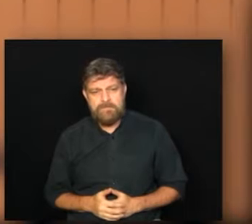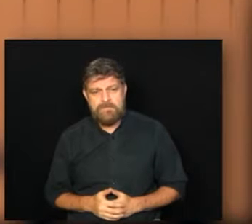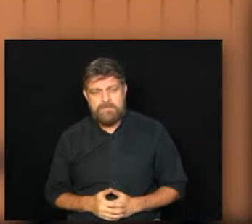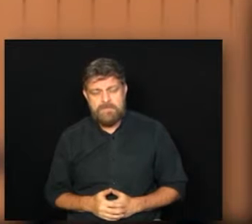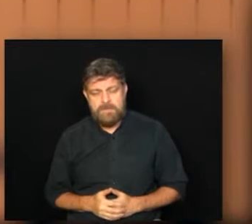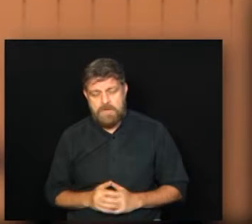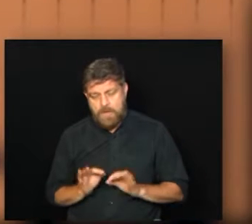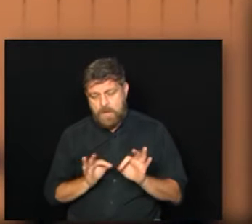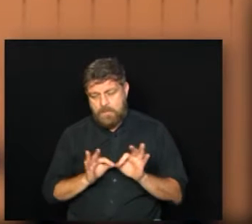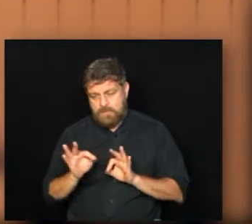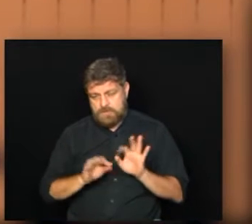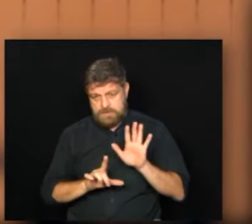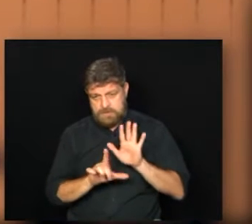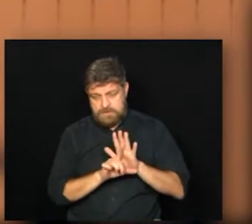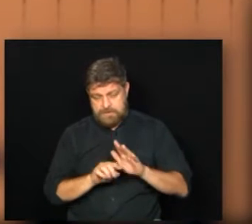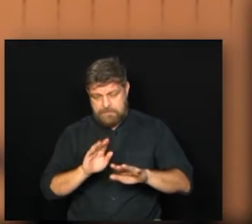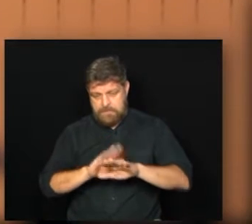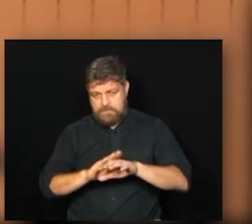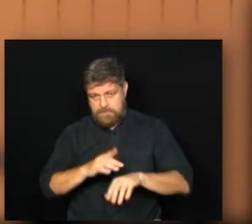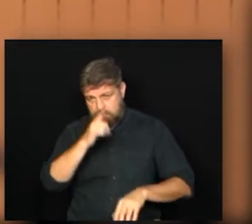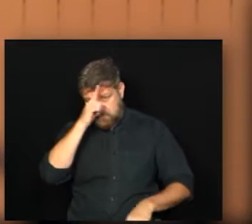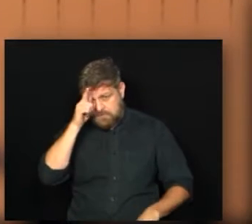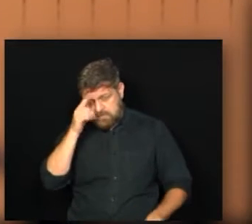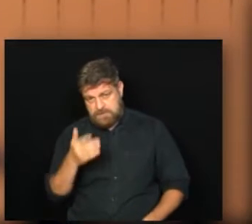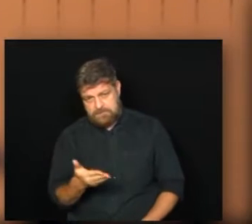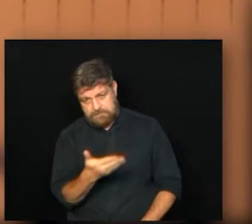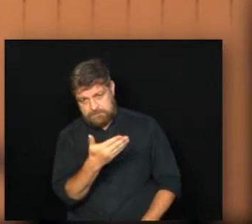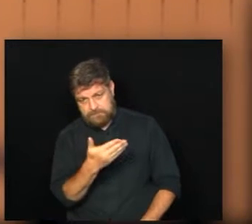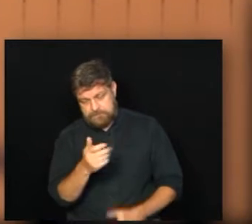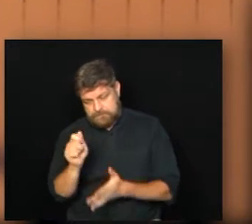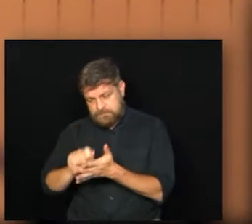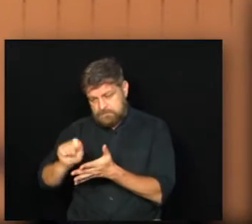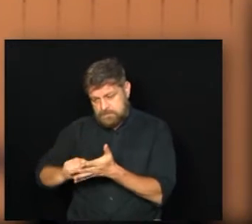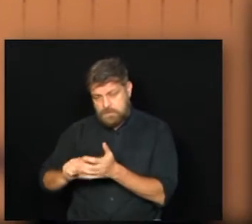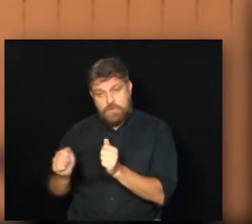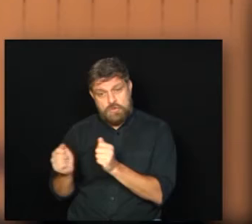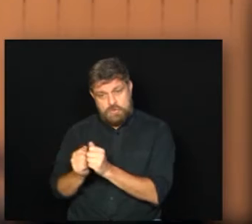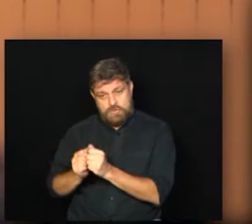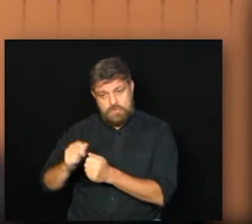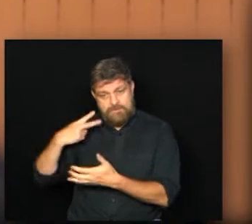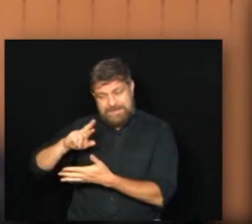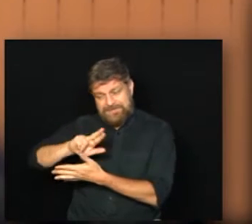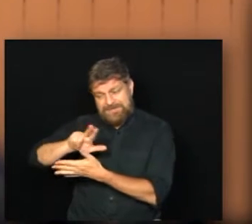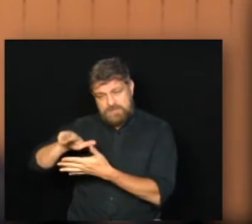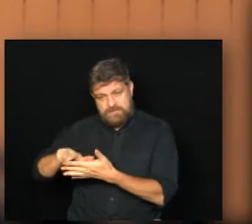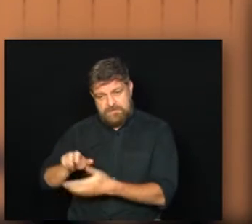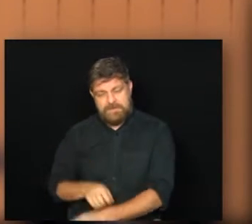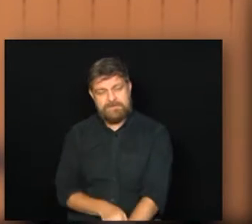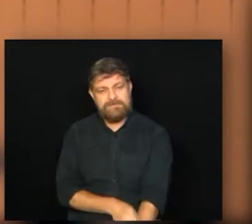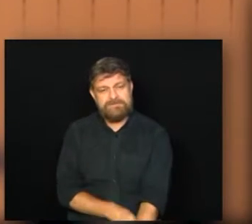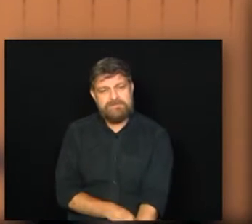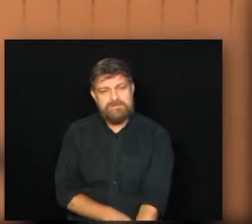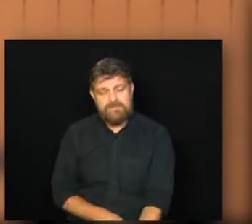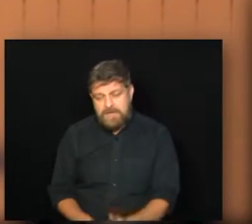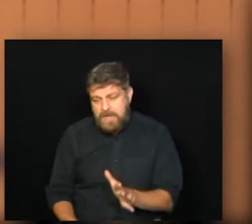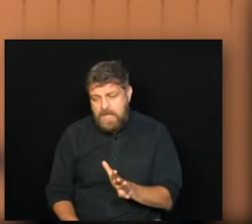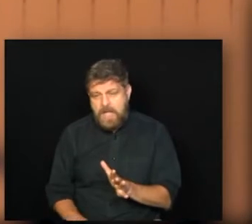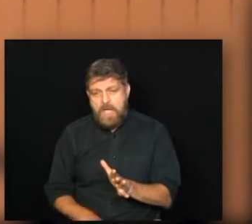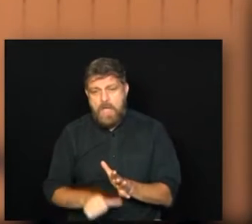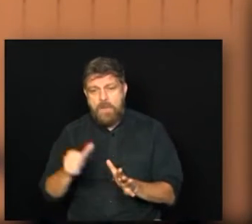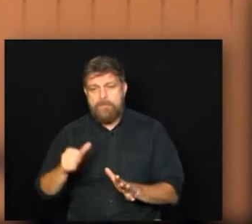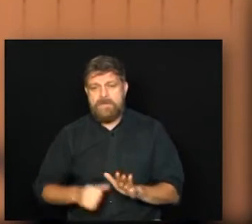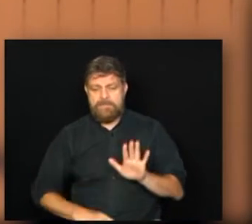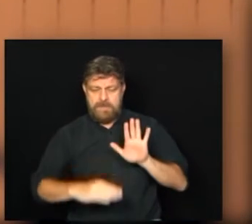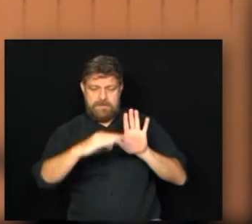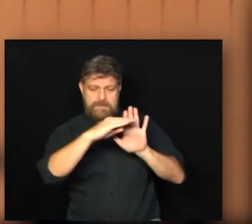O projeto de lei de autoria do vereador Gustavo Peta e de outros parlamentares da casa foi o primeiro item da pauta da